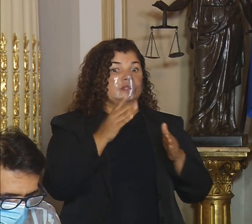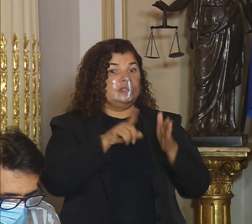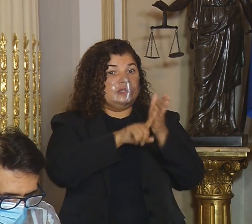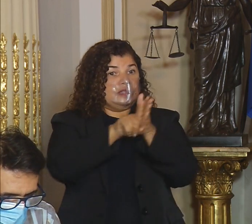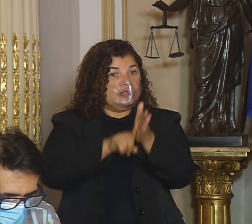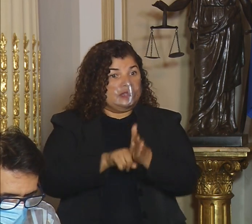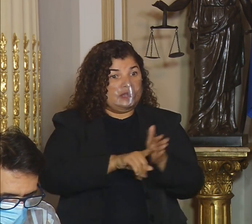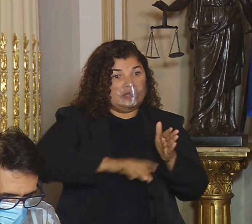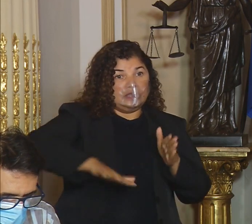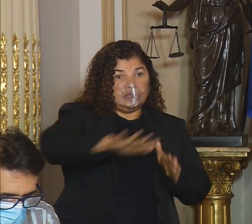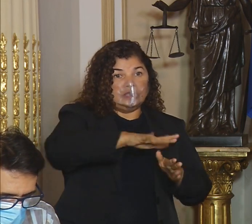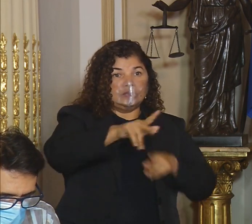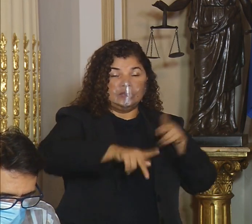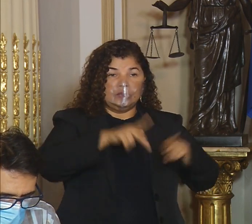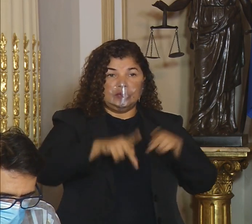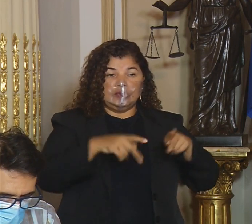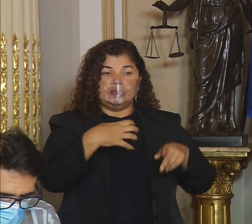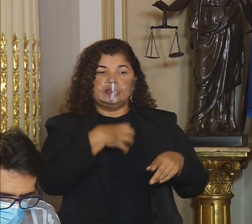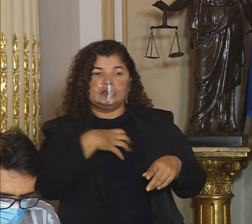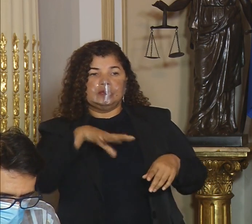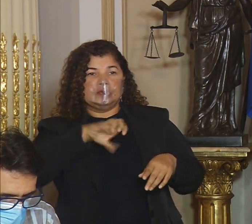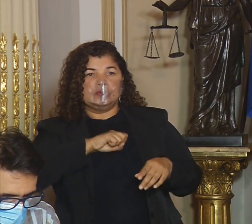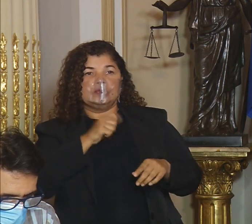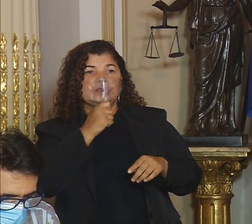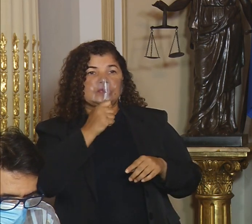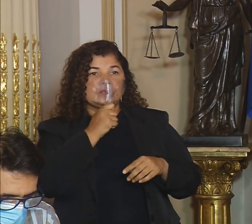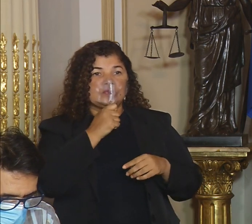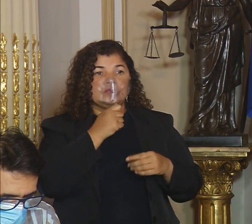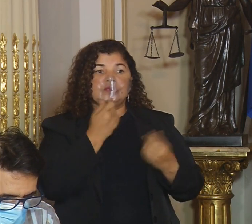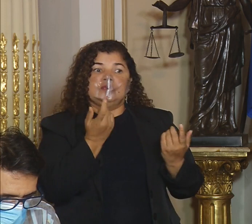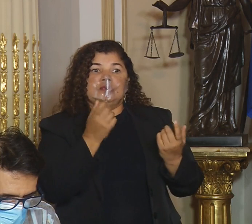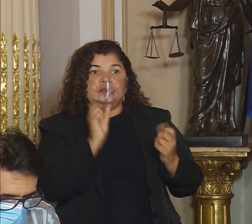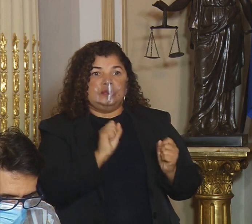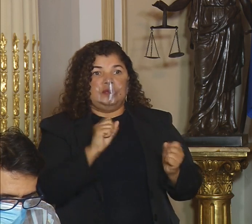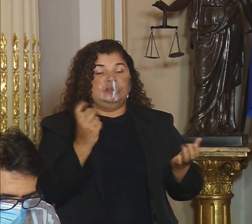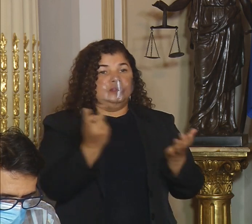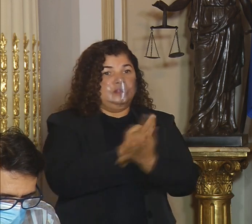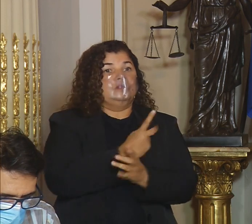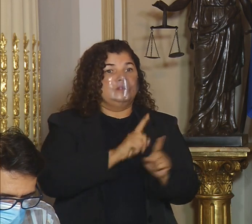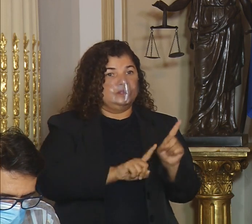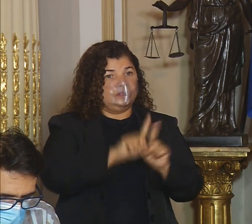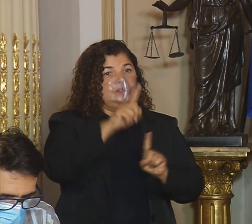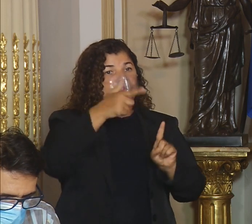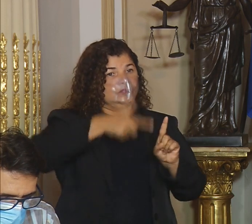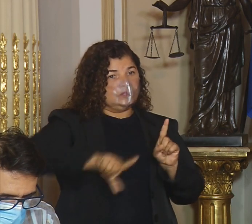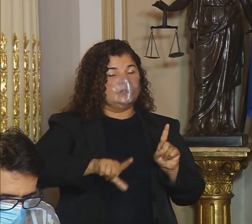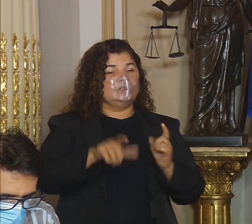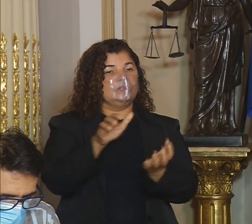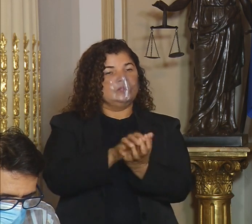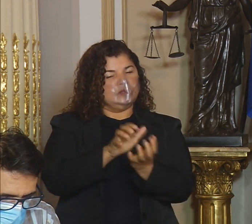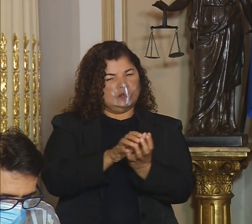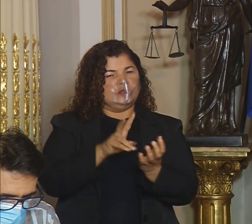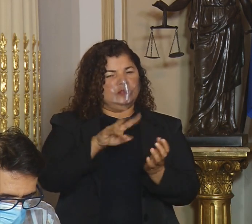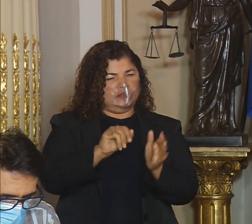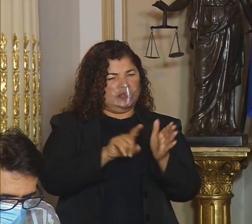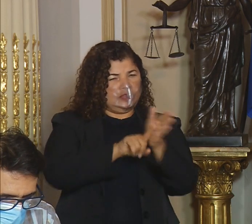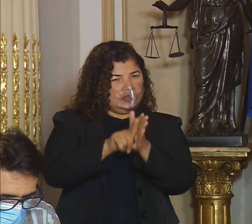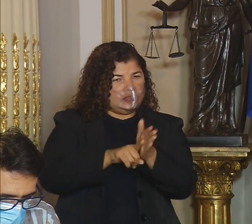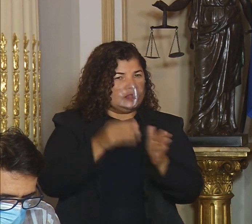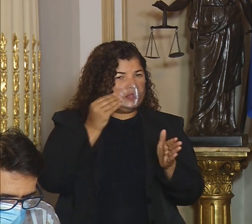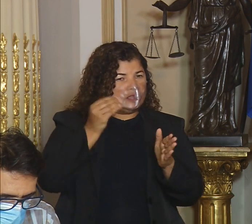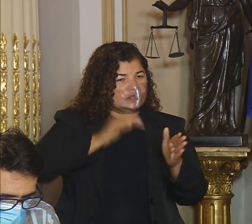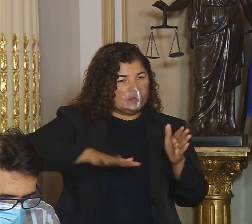massa, inclusive de assintomáticos e de forma precoce, pode levar a uma situação delicada. Pernambuco planeja testar sua população,